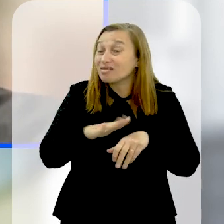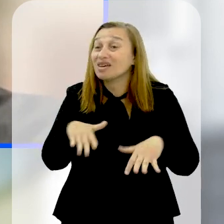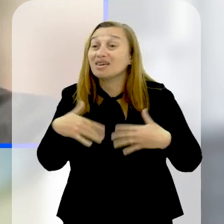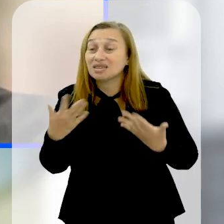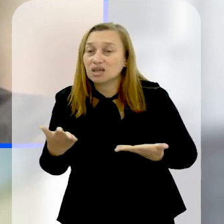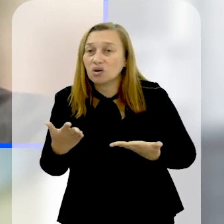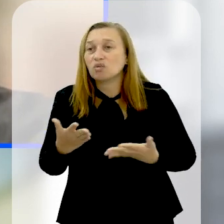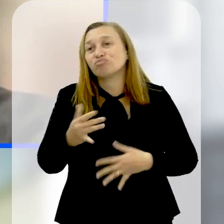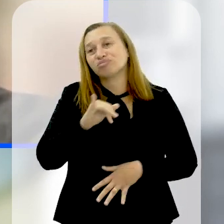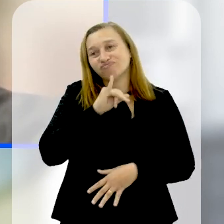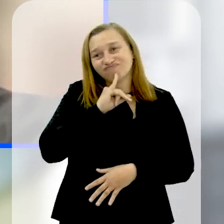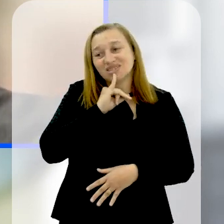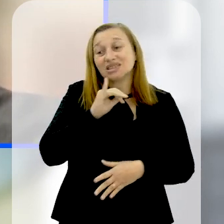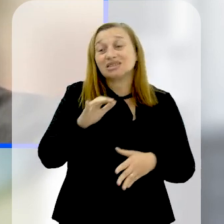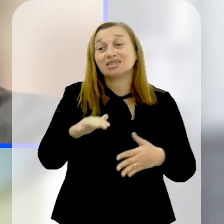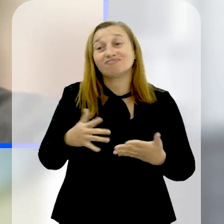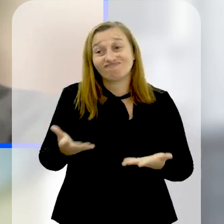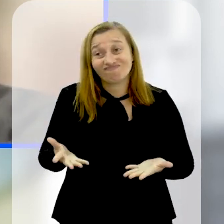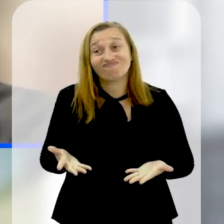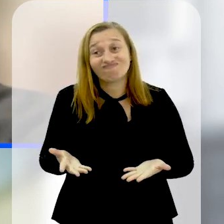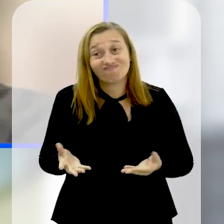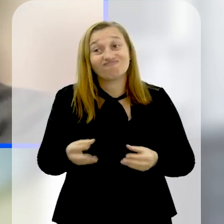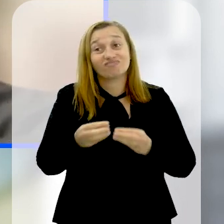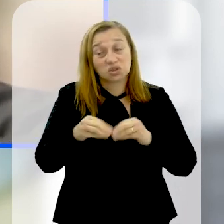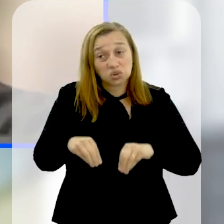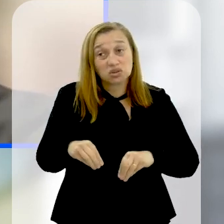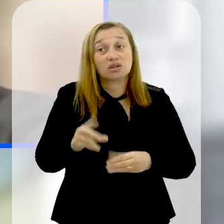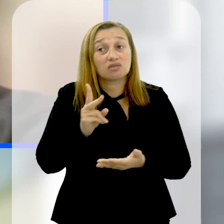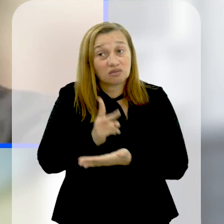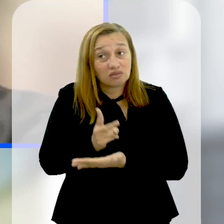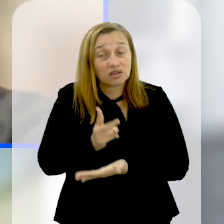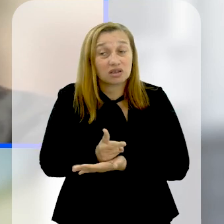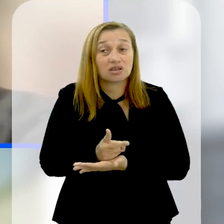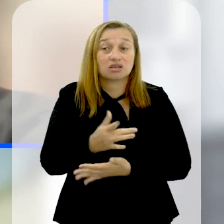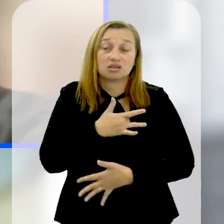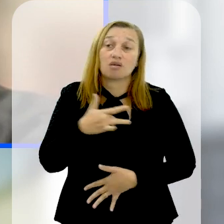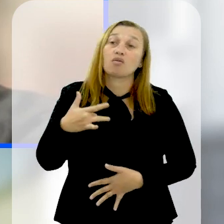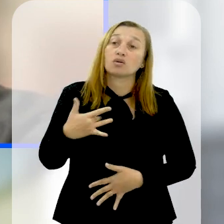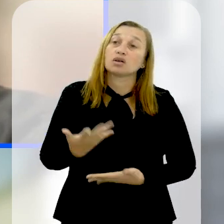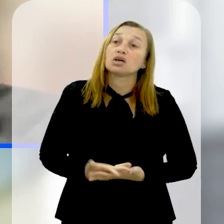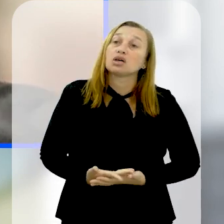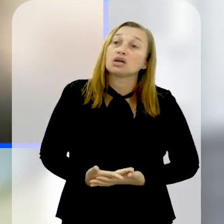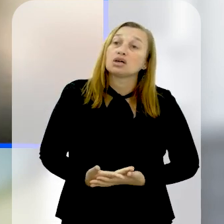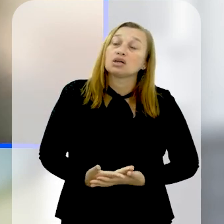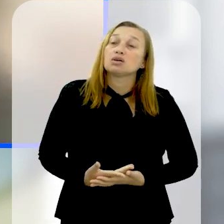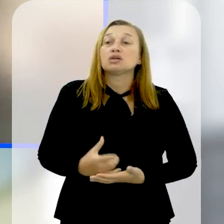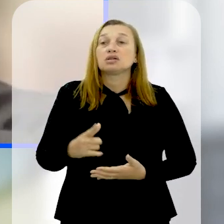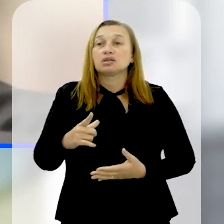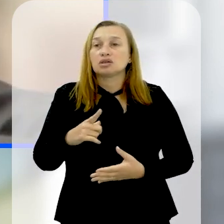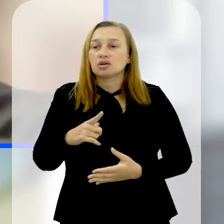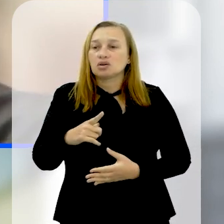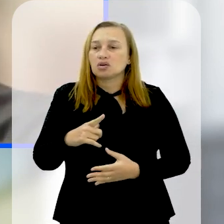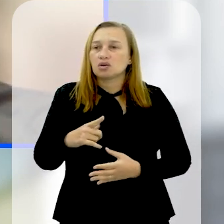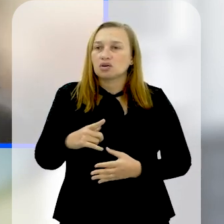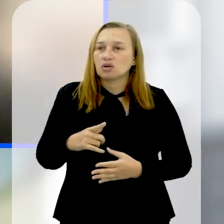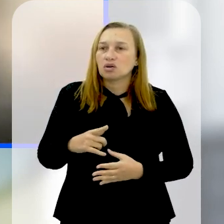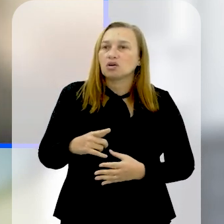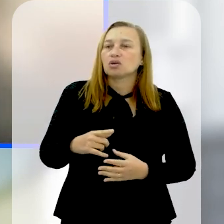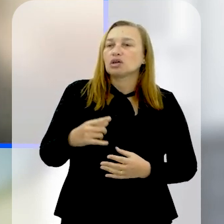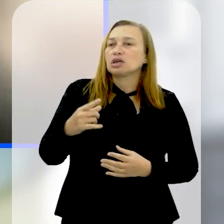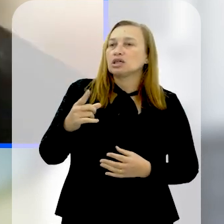assim, é devastador. Então, se de tudo que a gente conversou nesse tempo, tivemos uma